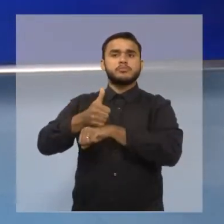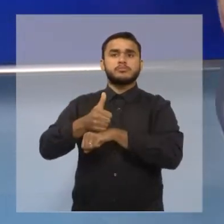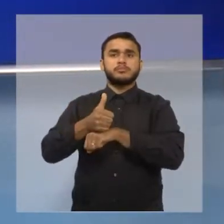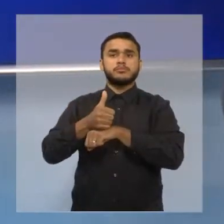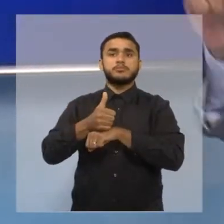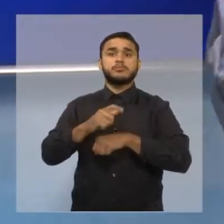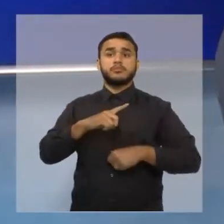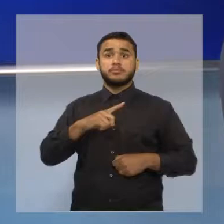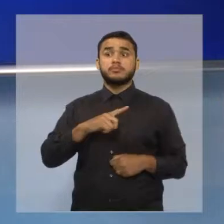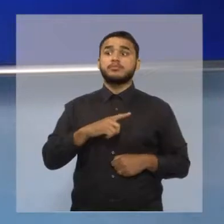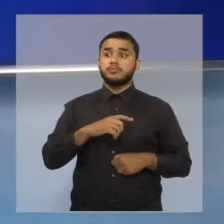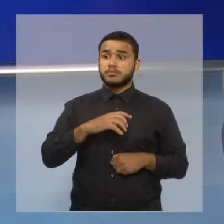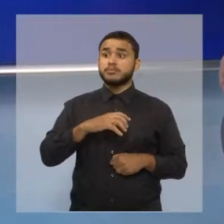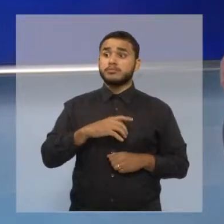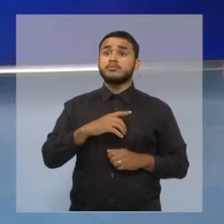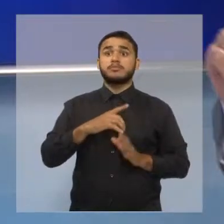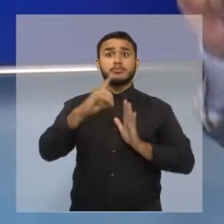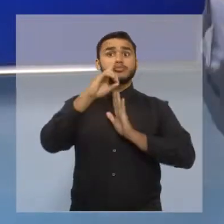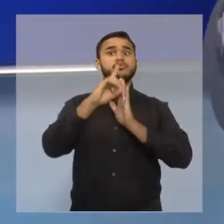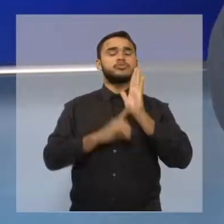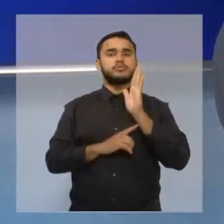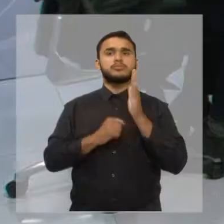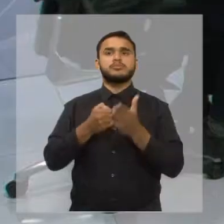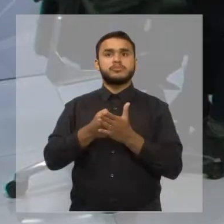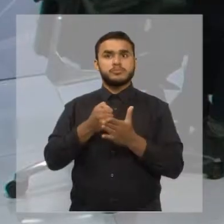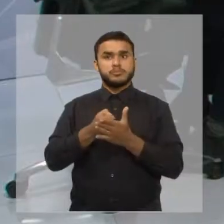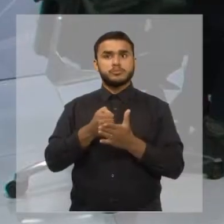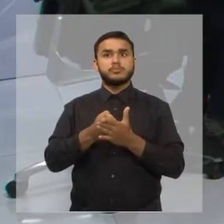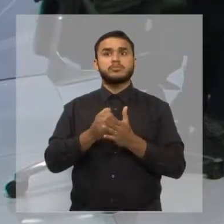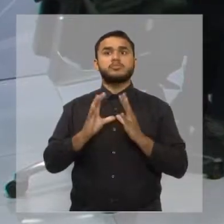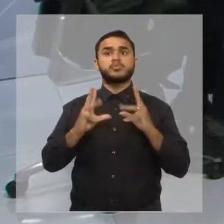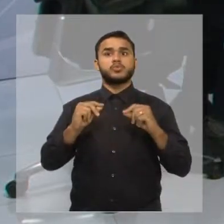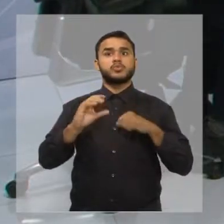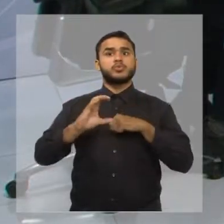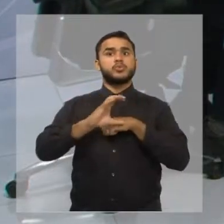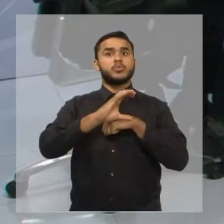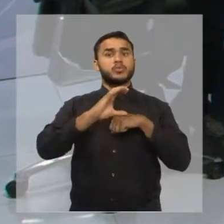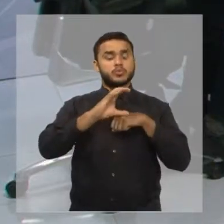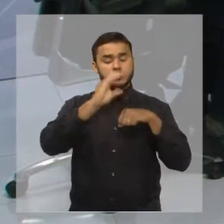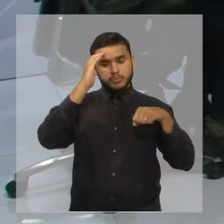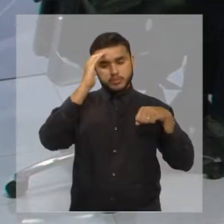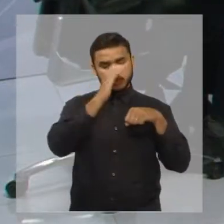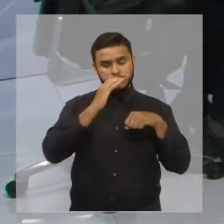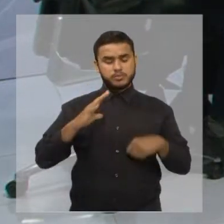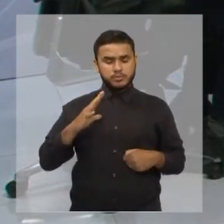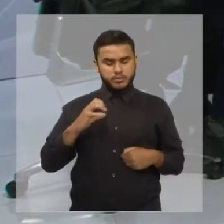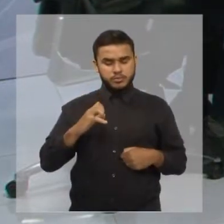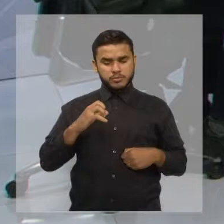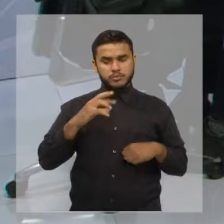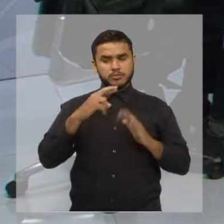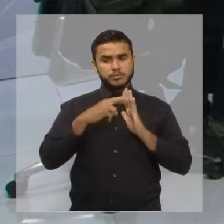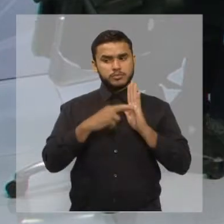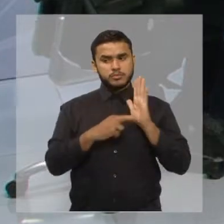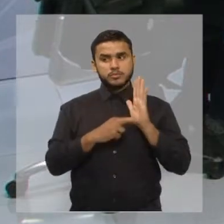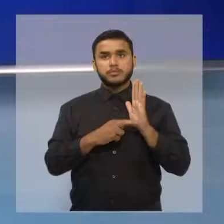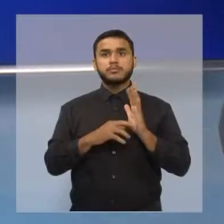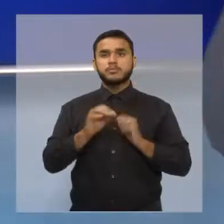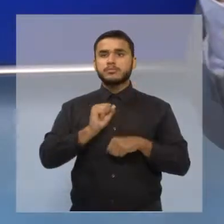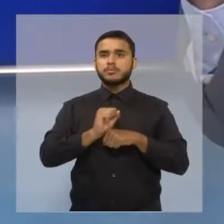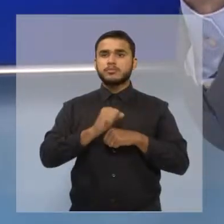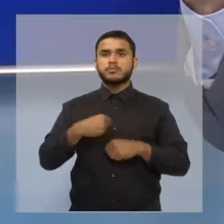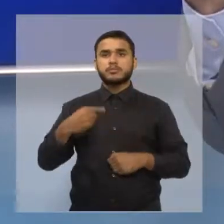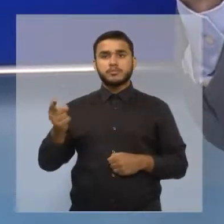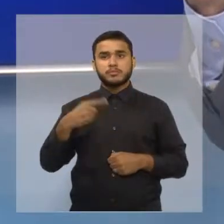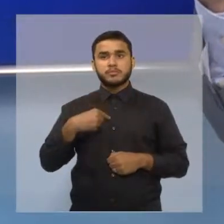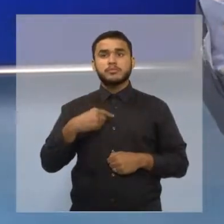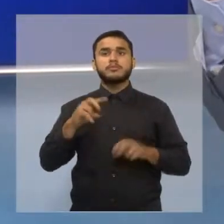também deveres constitucionais, obrigações constitucionais, que não estão sendo respeitadas como deviam. Um instante só,